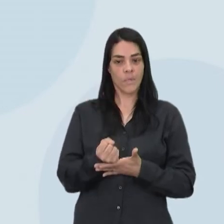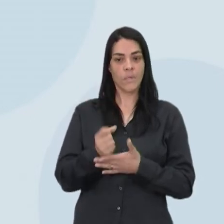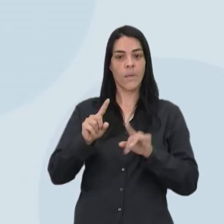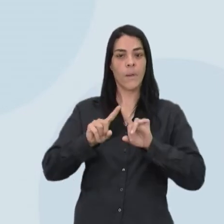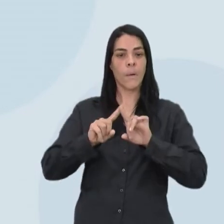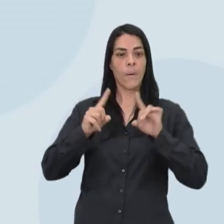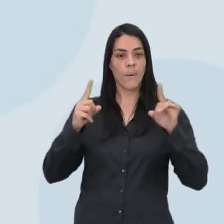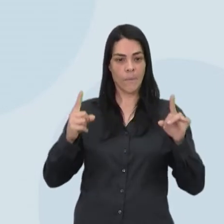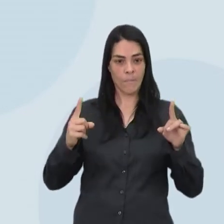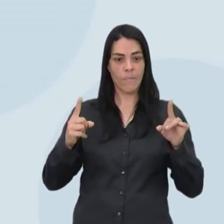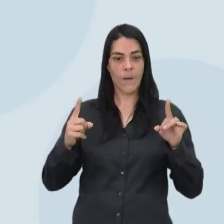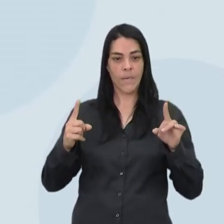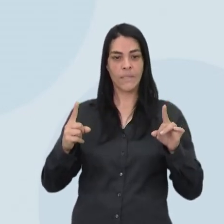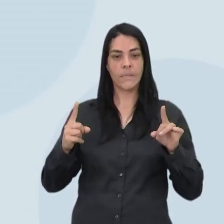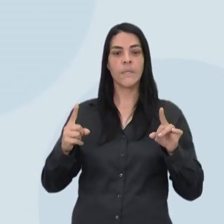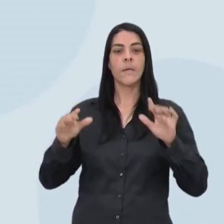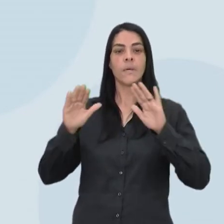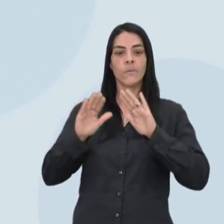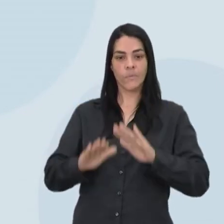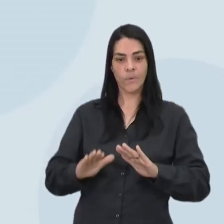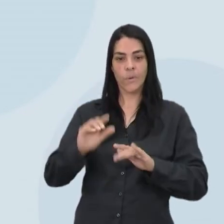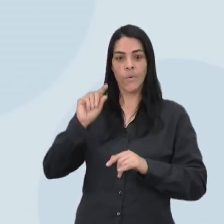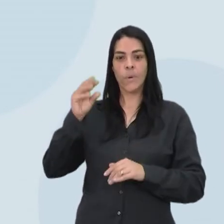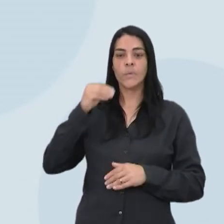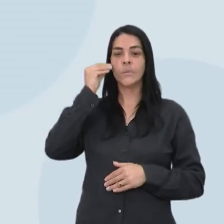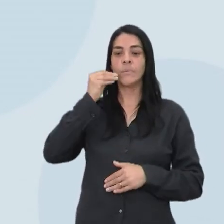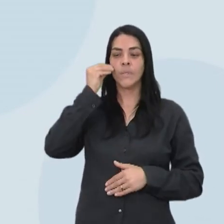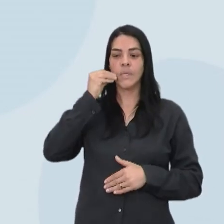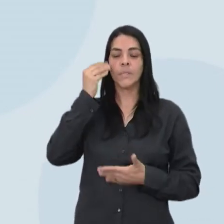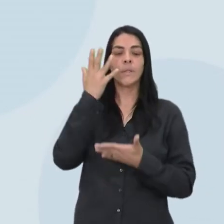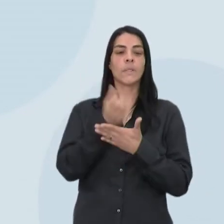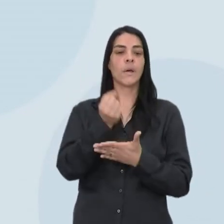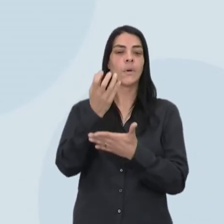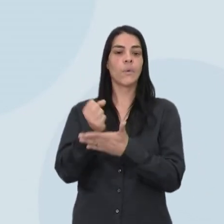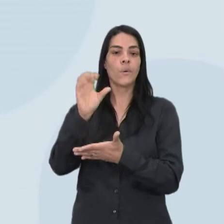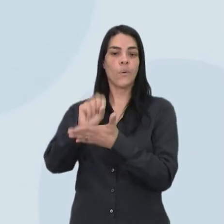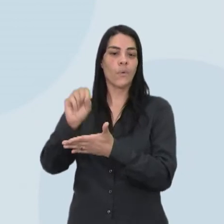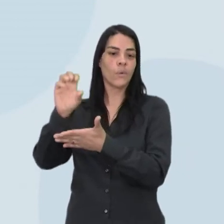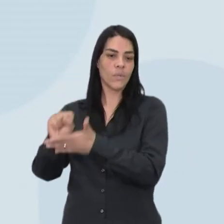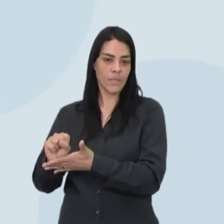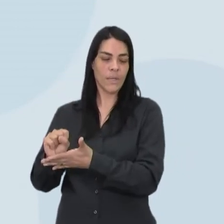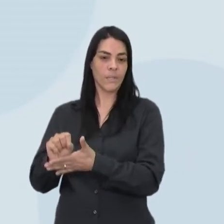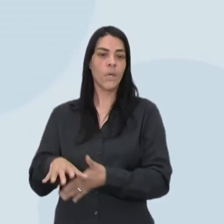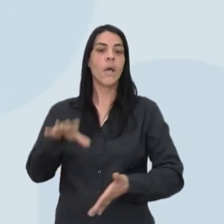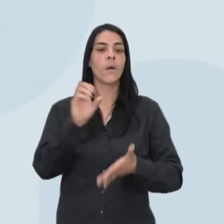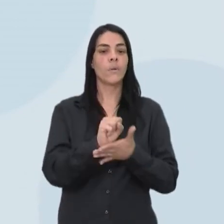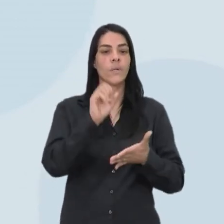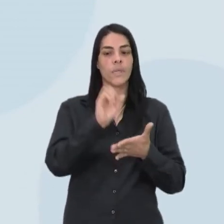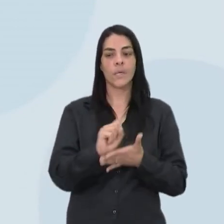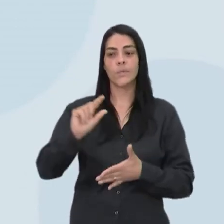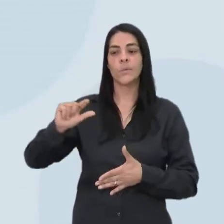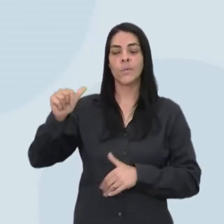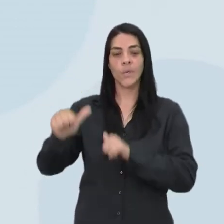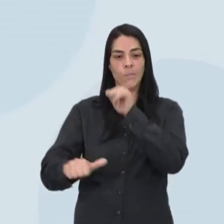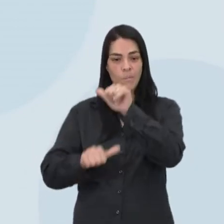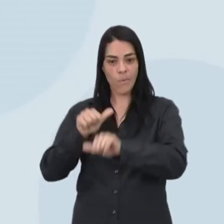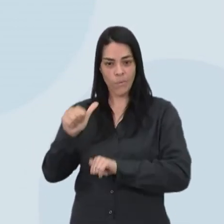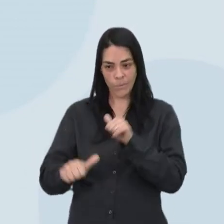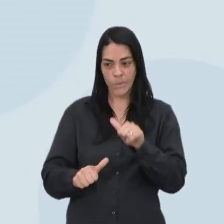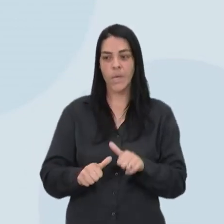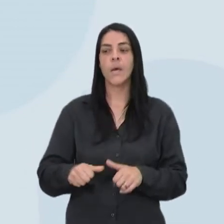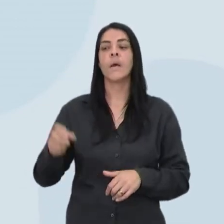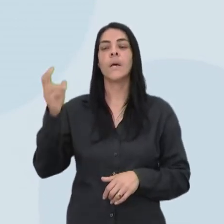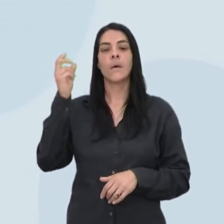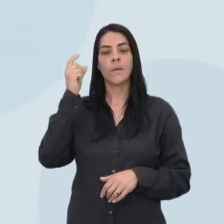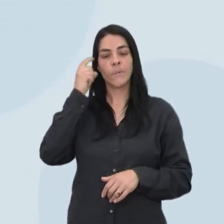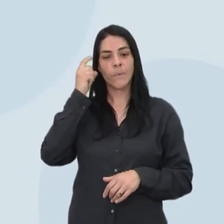a experiência colonial. E a decolonialidade, ela é aí uma escola de pensamento